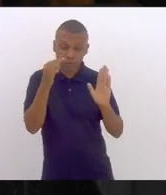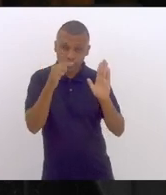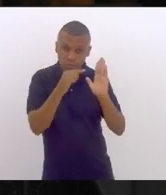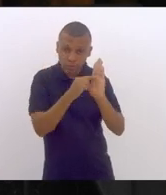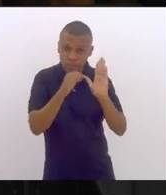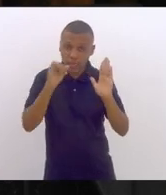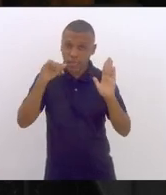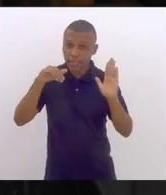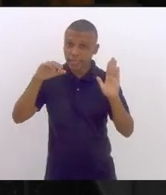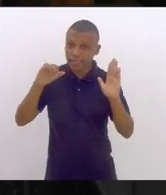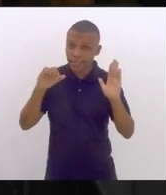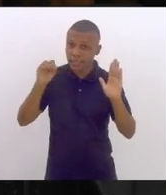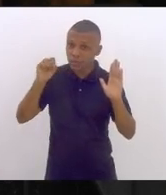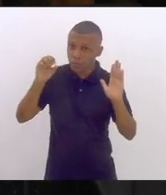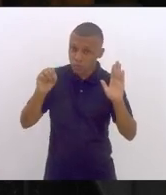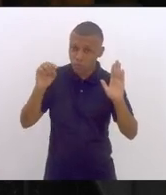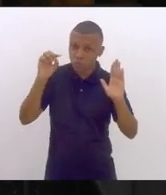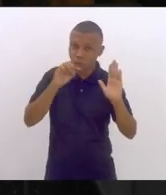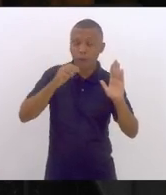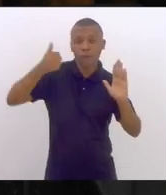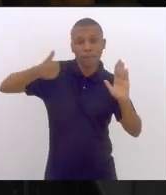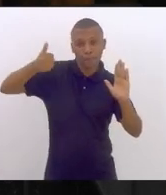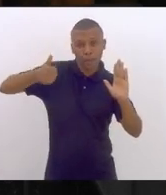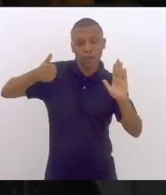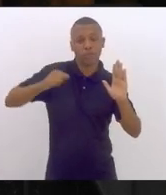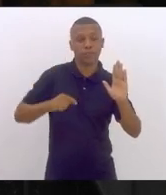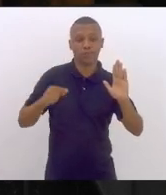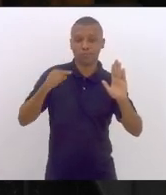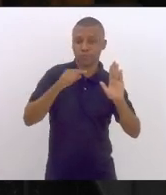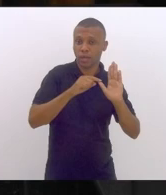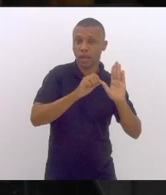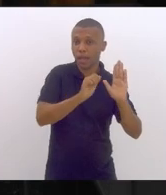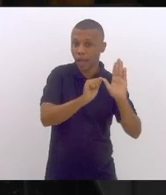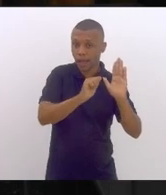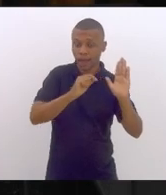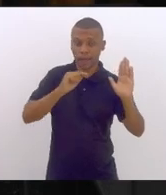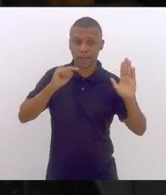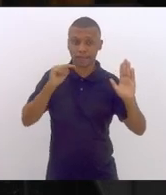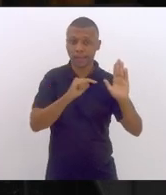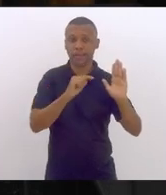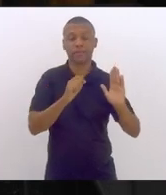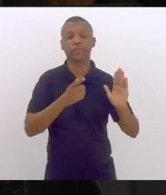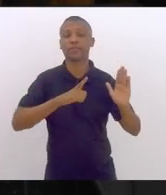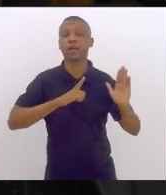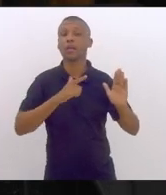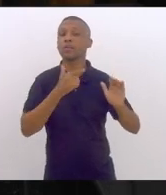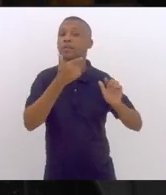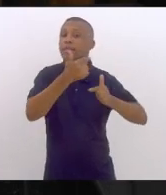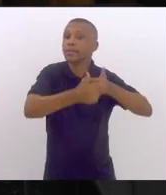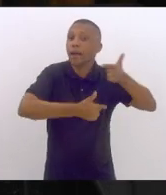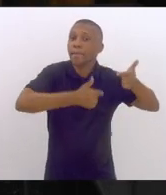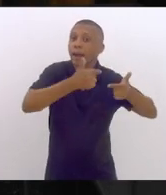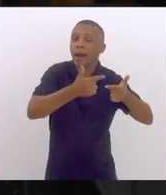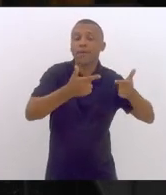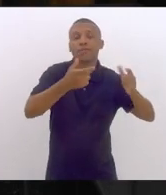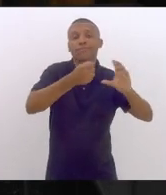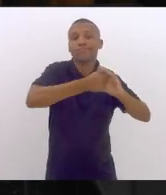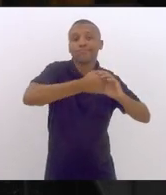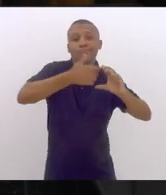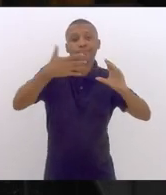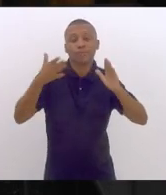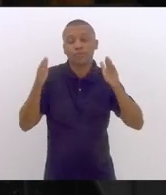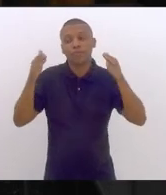Aline a deste artigo desempenha atividades típicas de